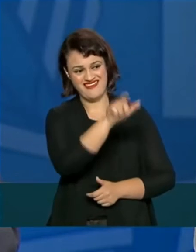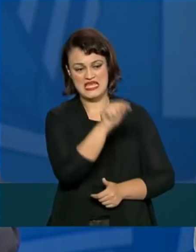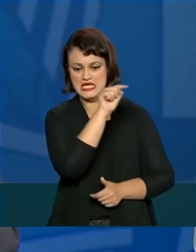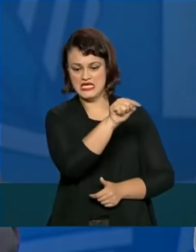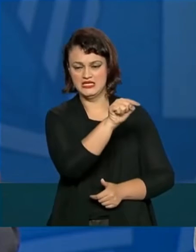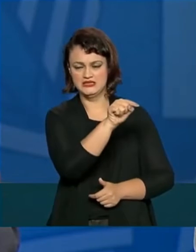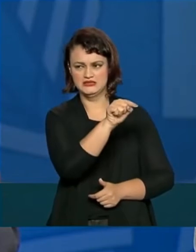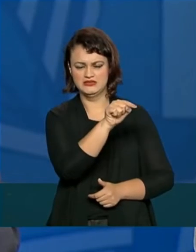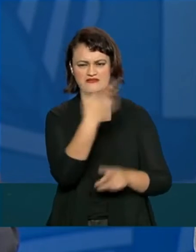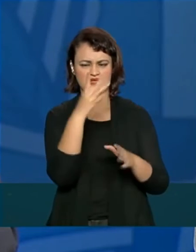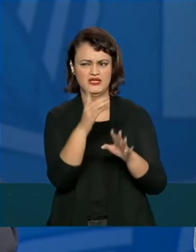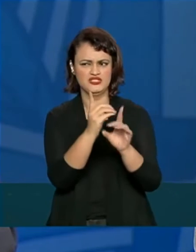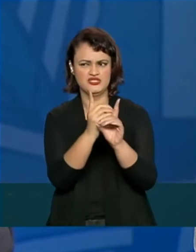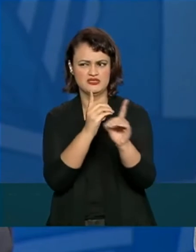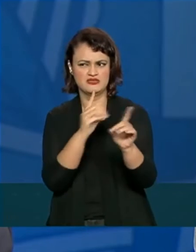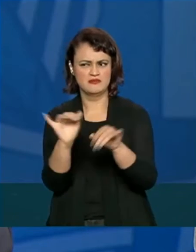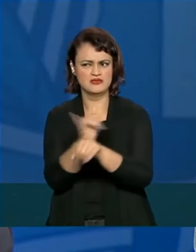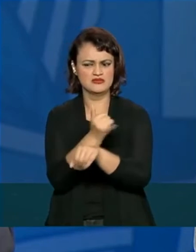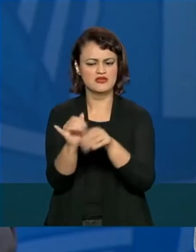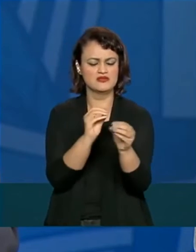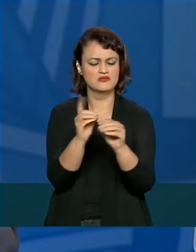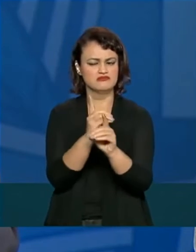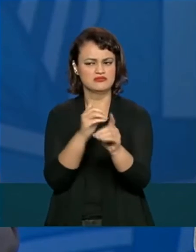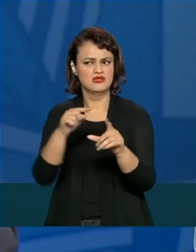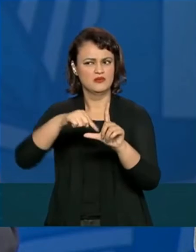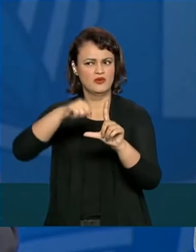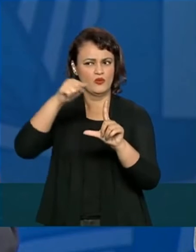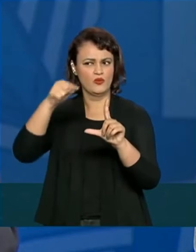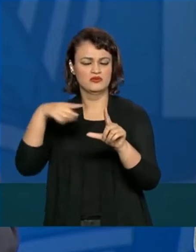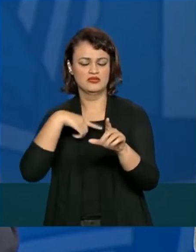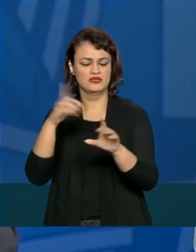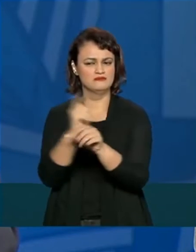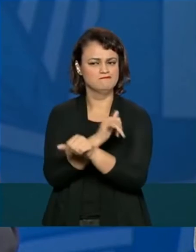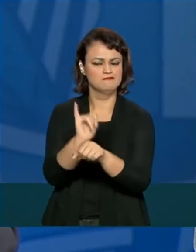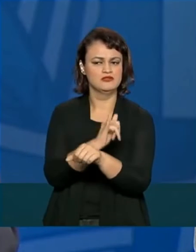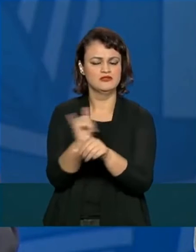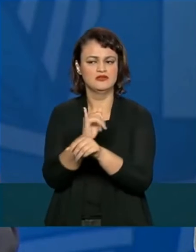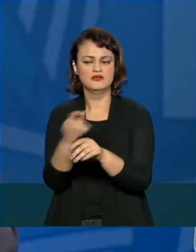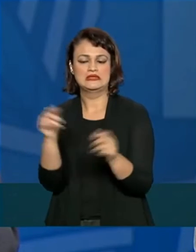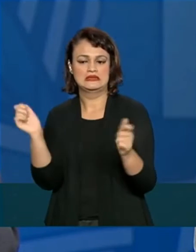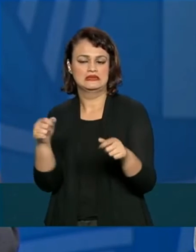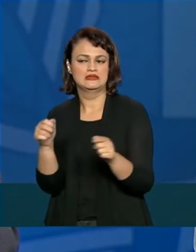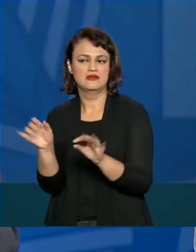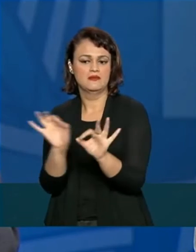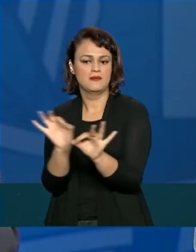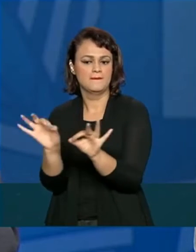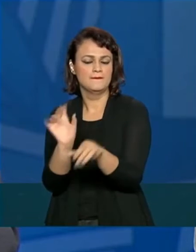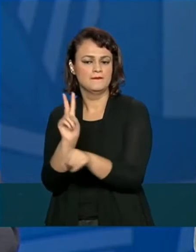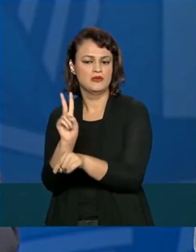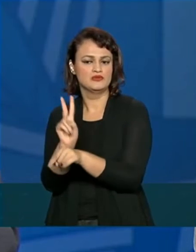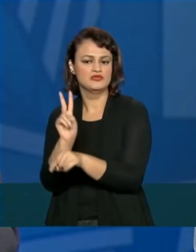flexibilizar ações de distanciamento de acordo com a variação da curva epidemiológica e com a capacidade de resposta